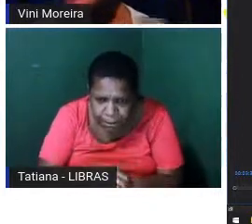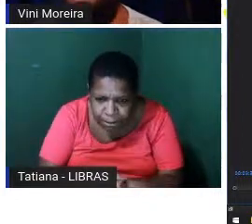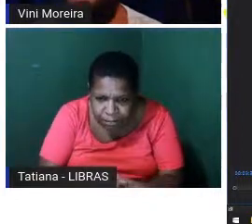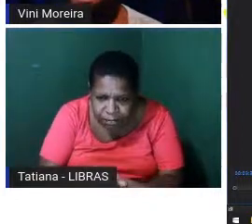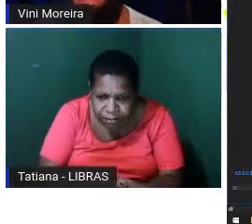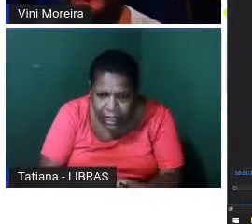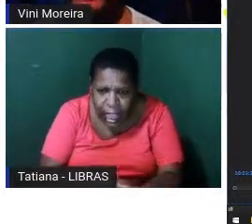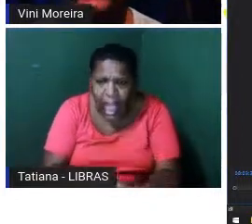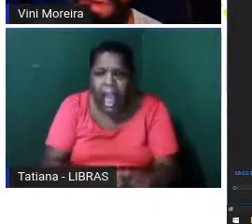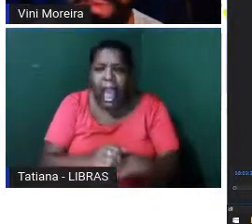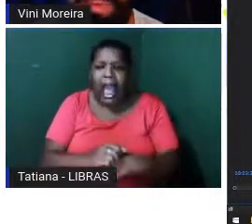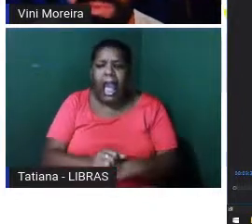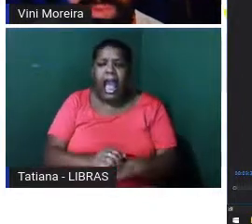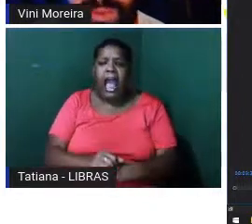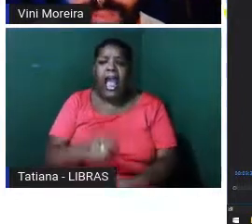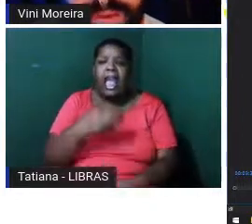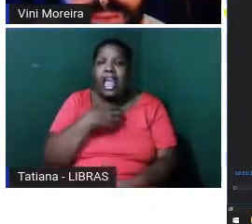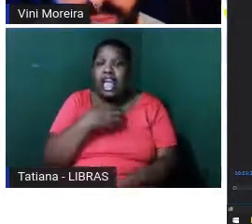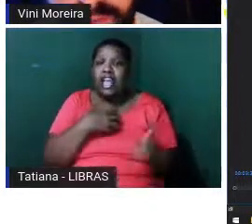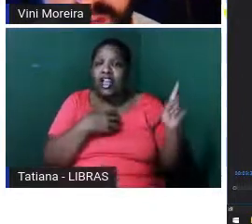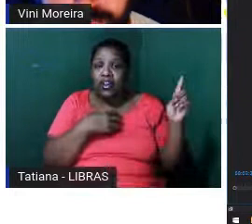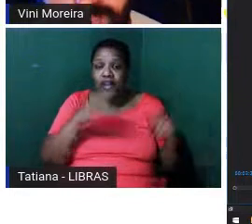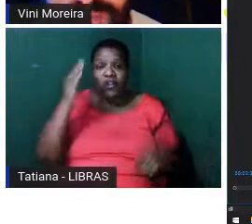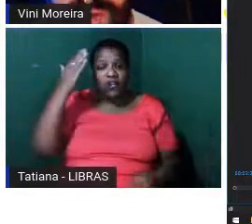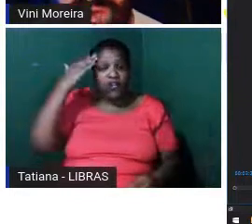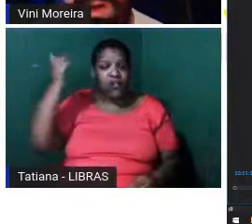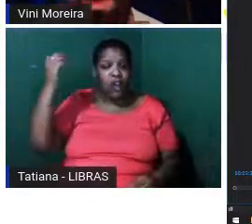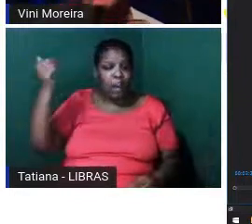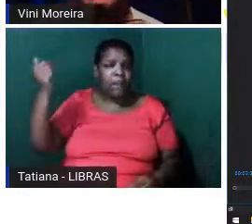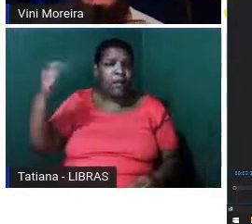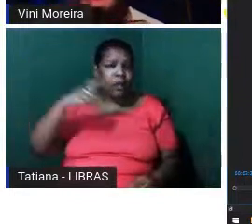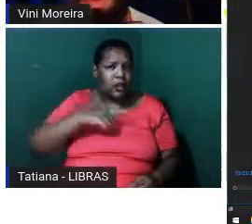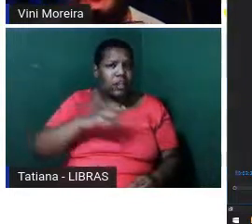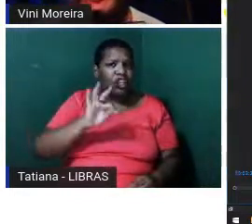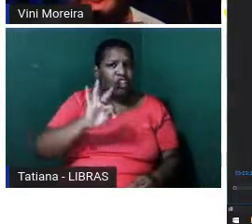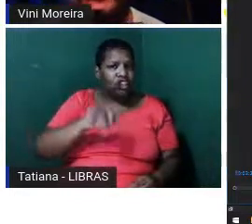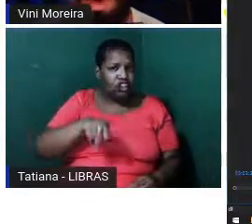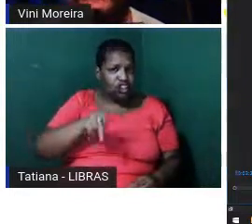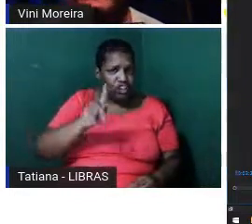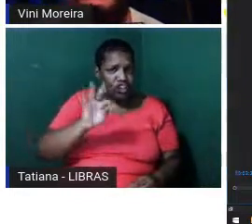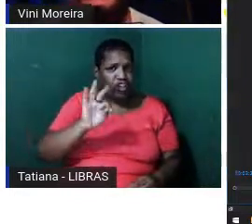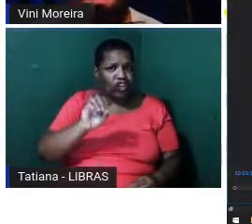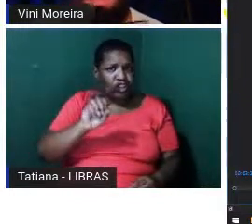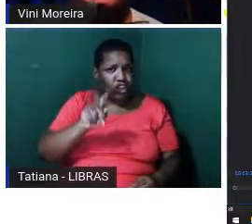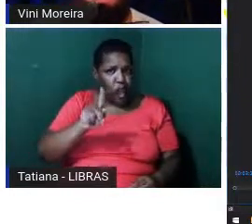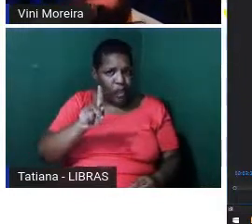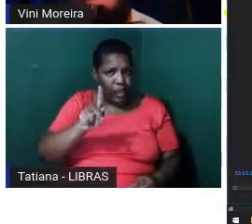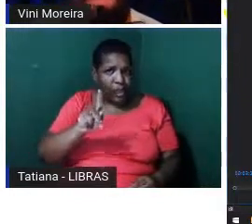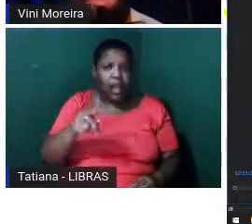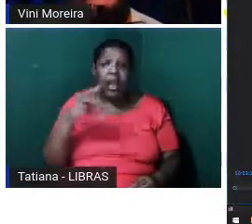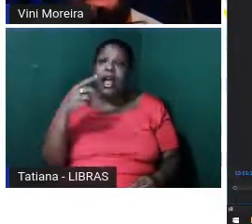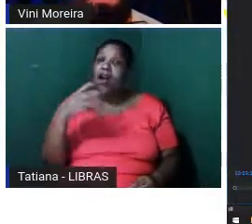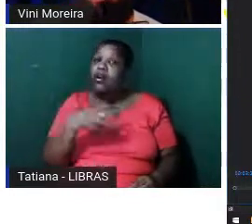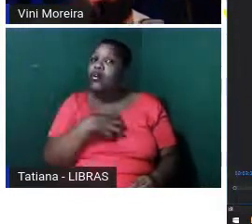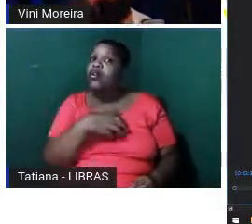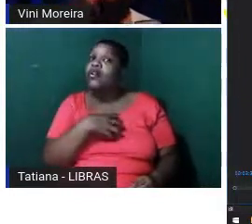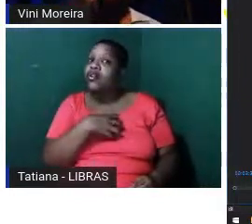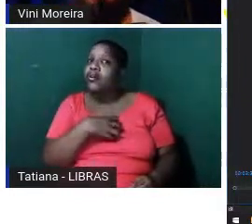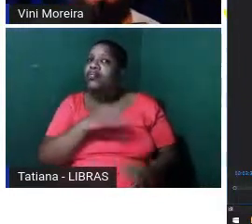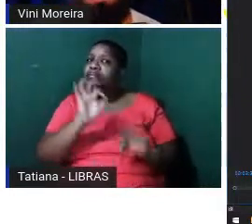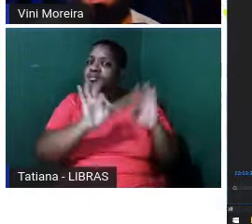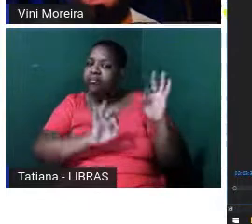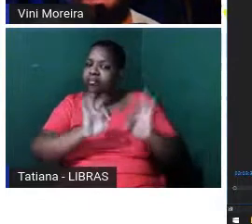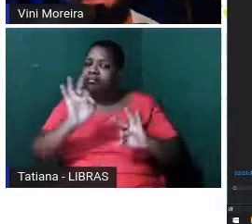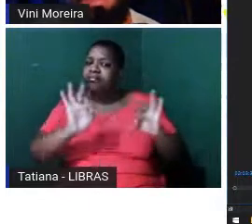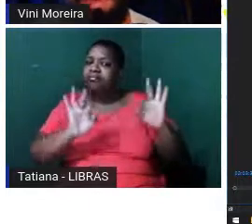e esse tipo de vídeo foi muito famoso para os tempo no Tik Tok é um tipo de vídeo que ele só é muito bem